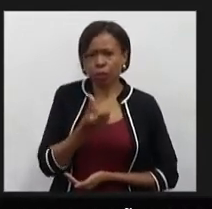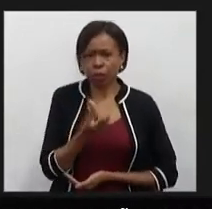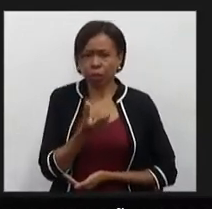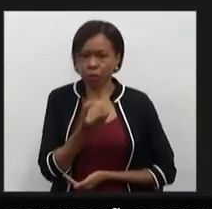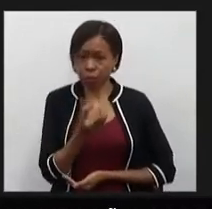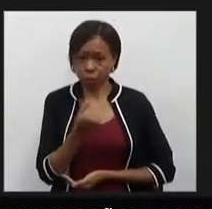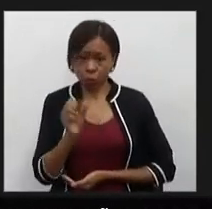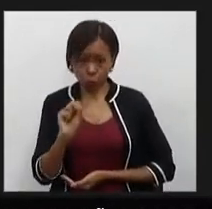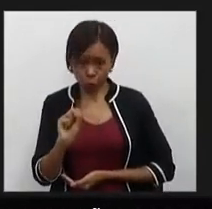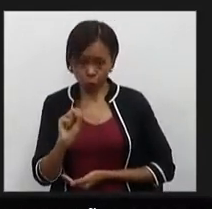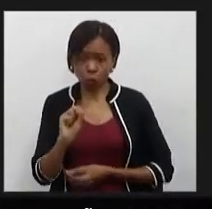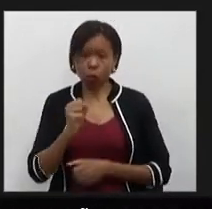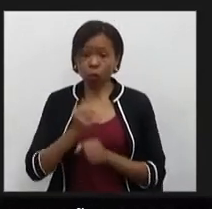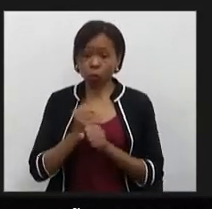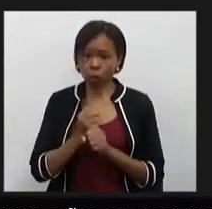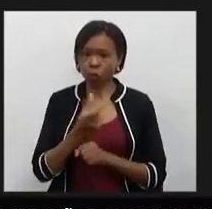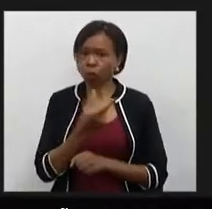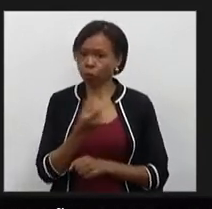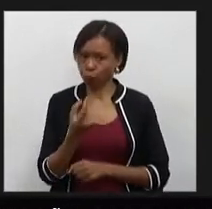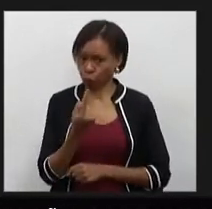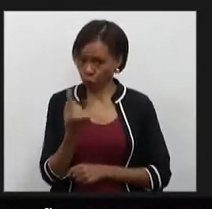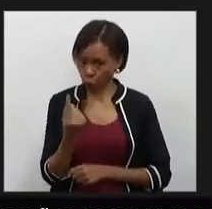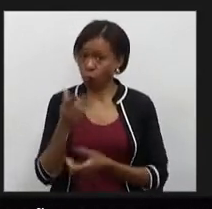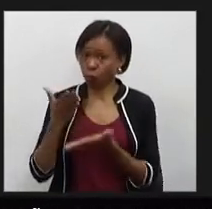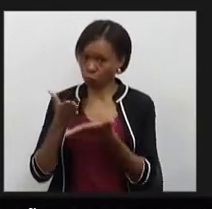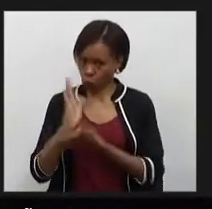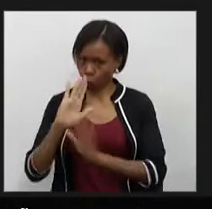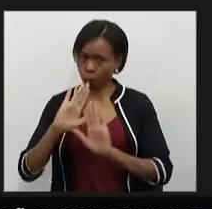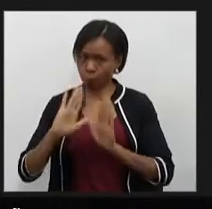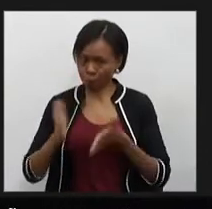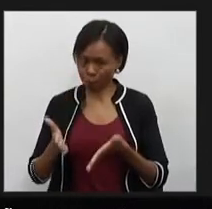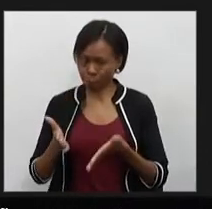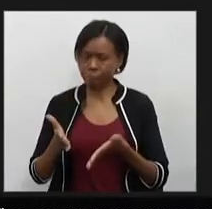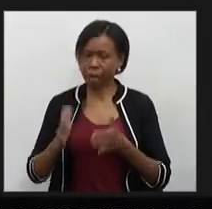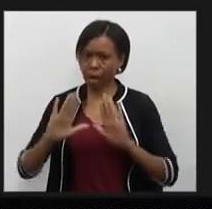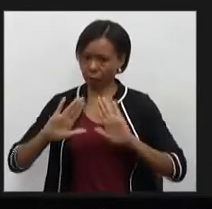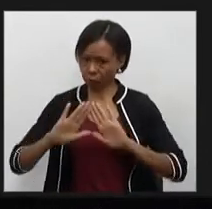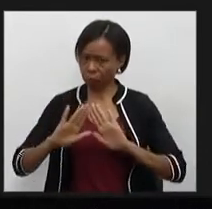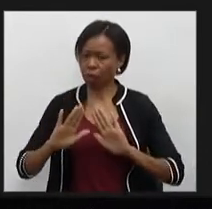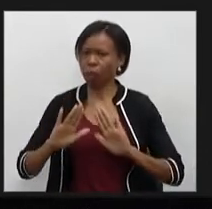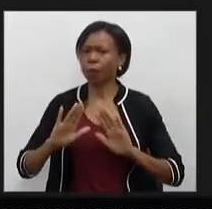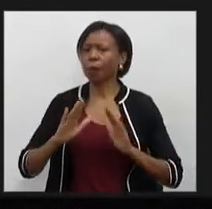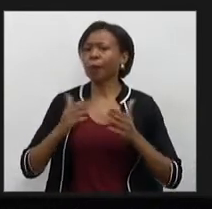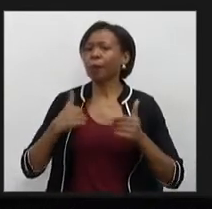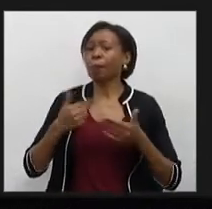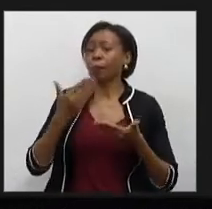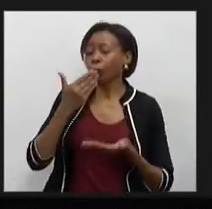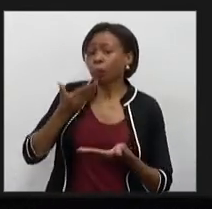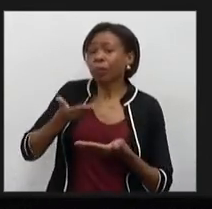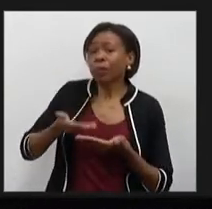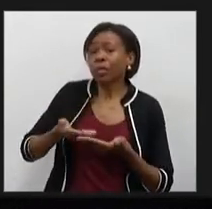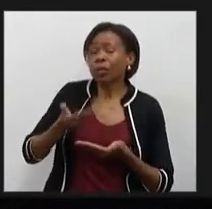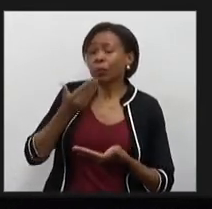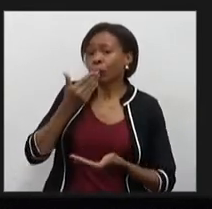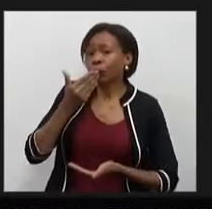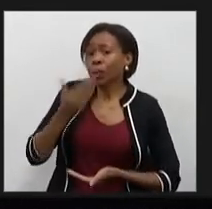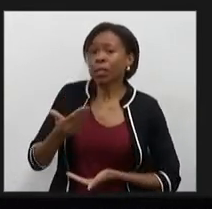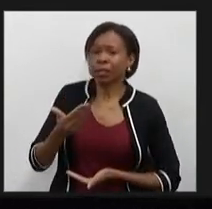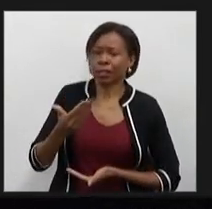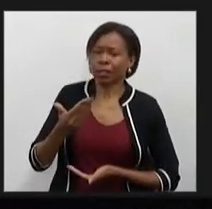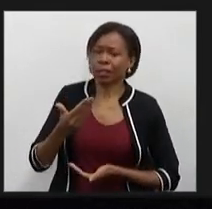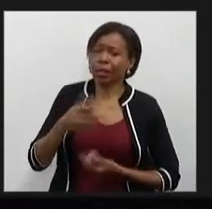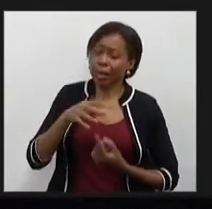7.608 de 2021, um requerimento que foi aprovado pela Casa, pedindo essa priorização. Naquele momento, fiz especificamente